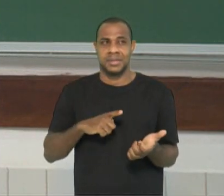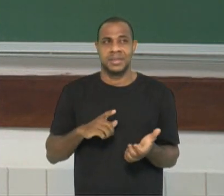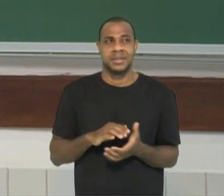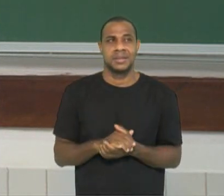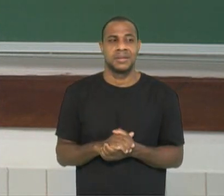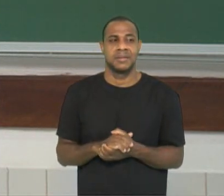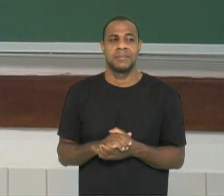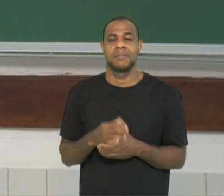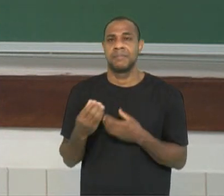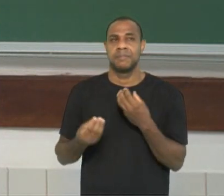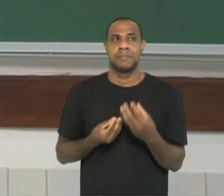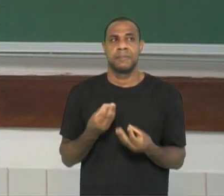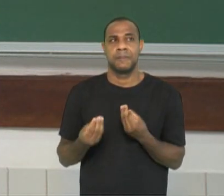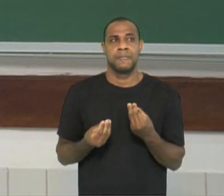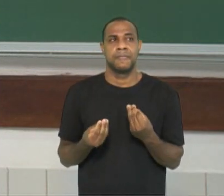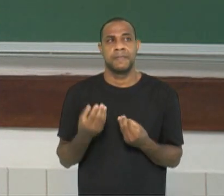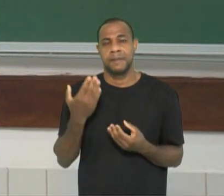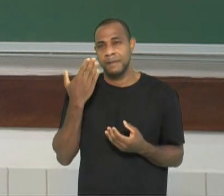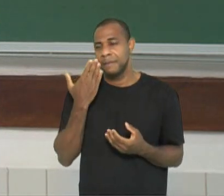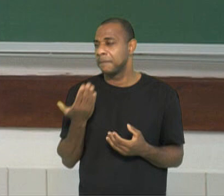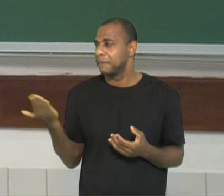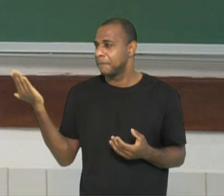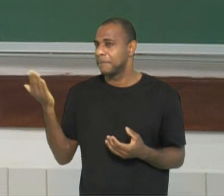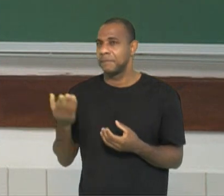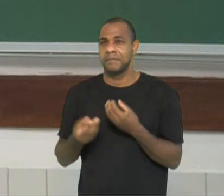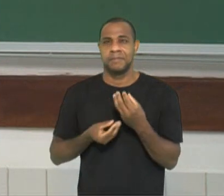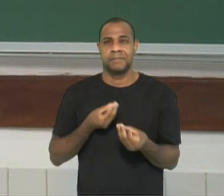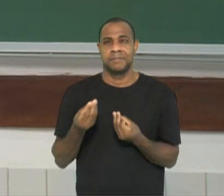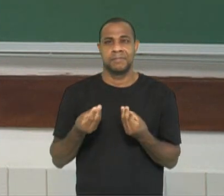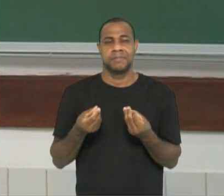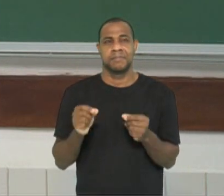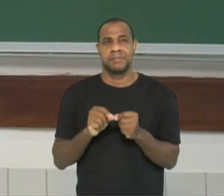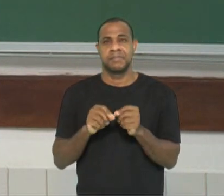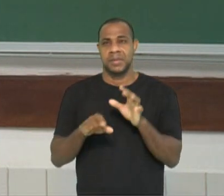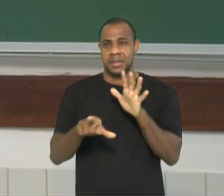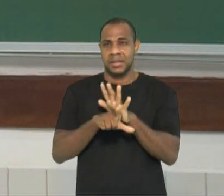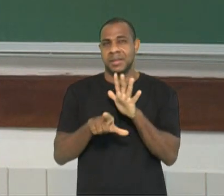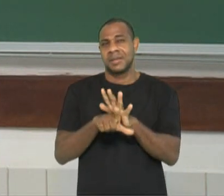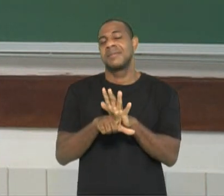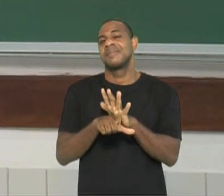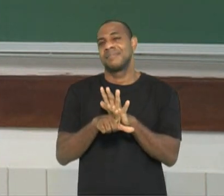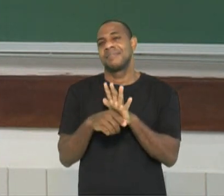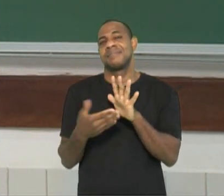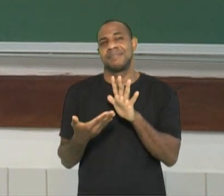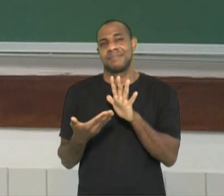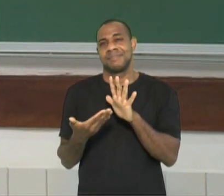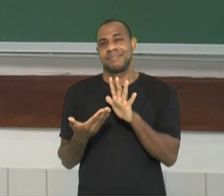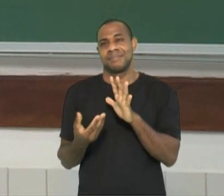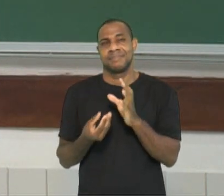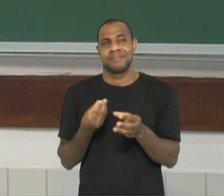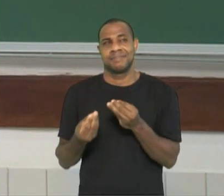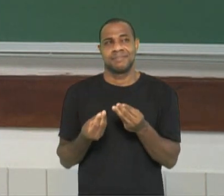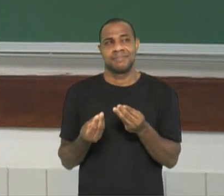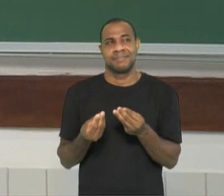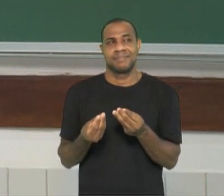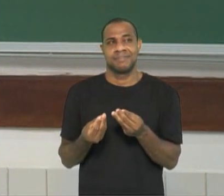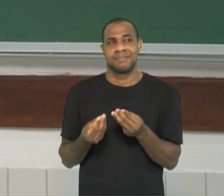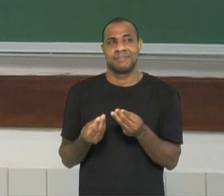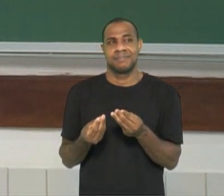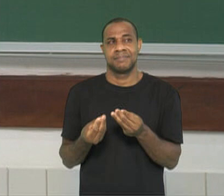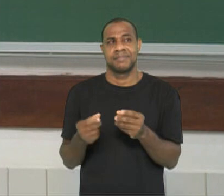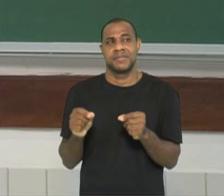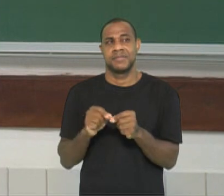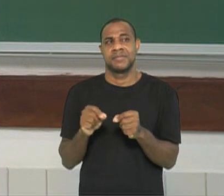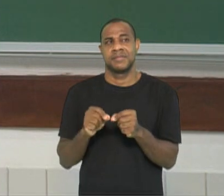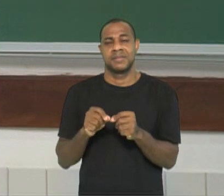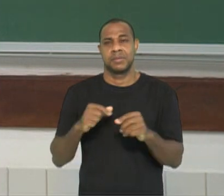nacional adulterado, deu uma margem para a aplicação da lei. Nessa aplicação da lei, infelizmente, foi extinto a Tropicália no Brasil e esses que faziam parte